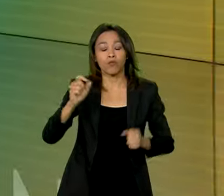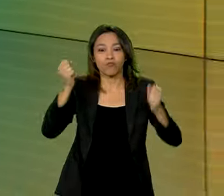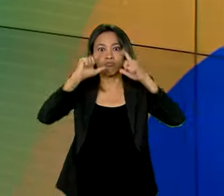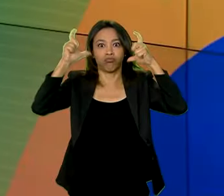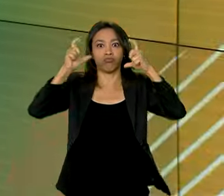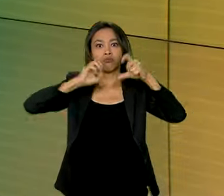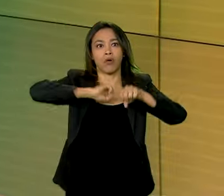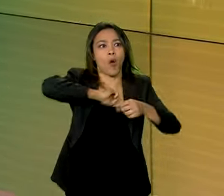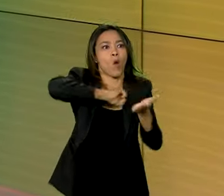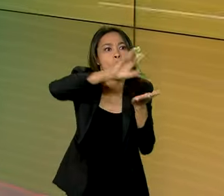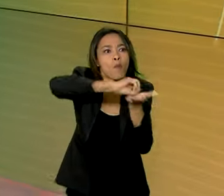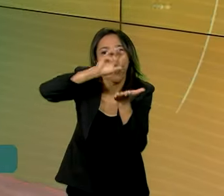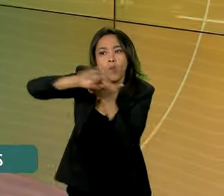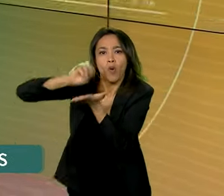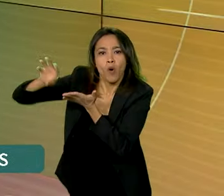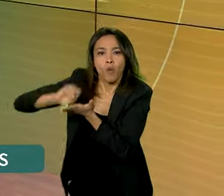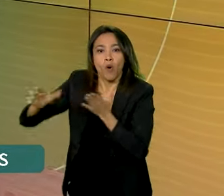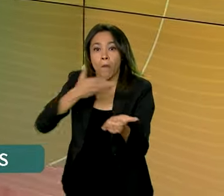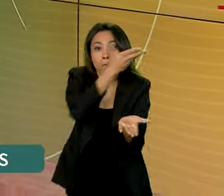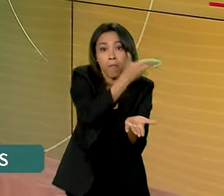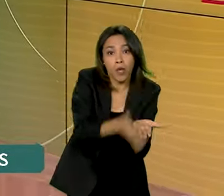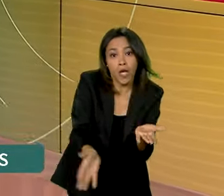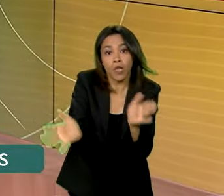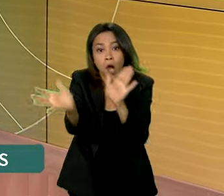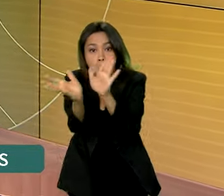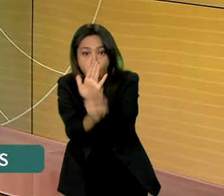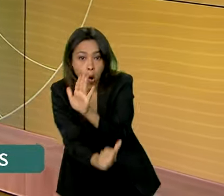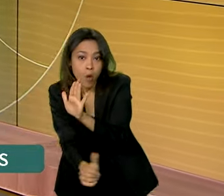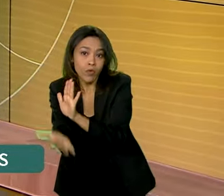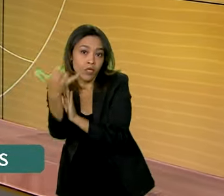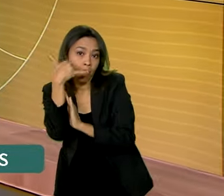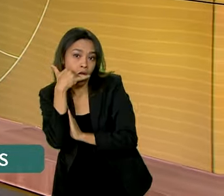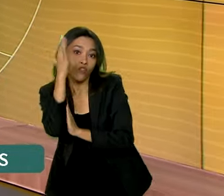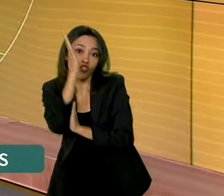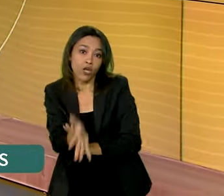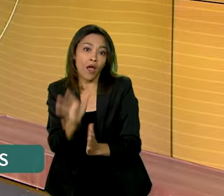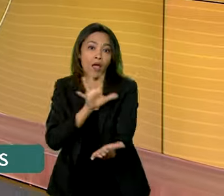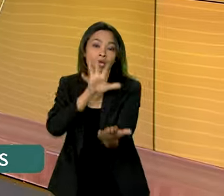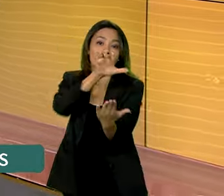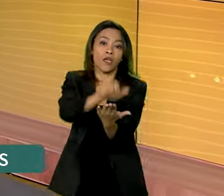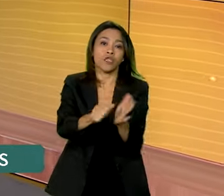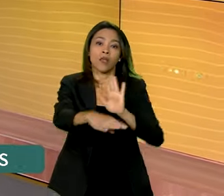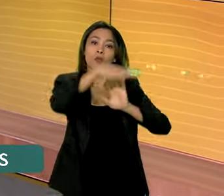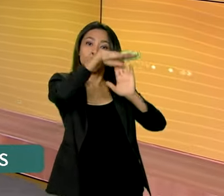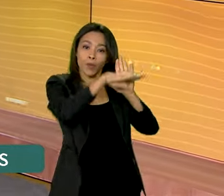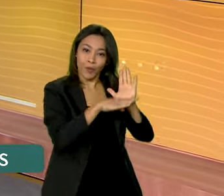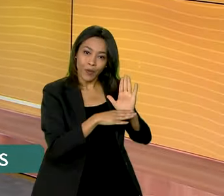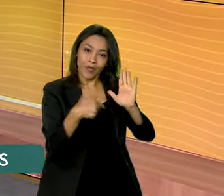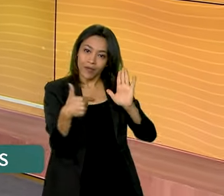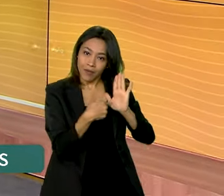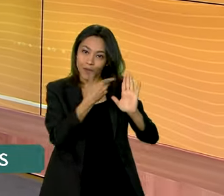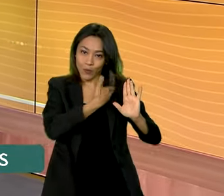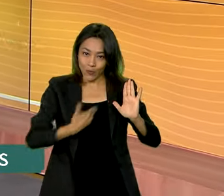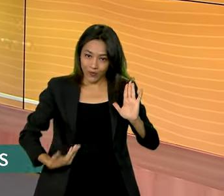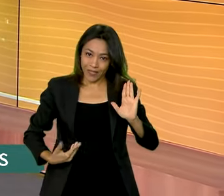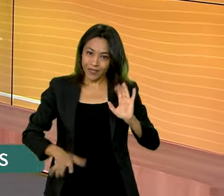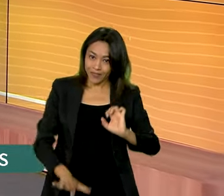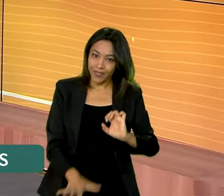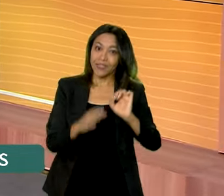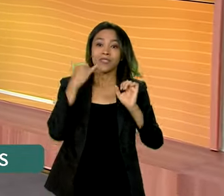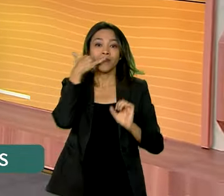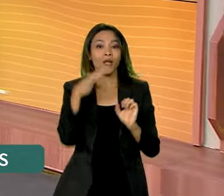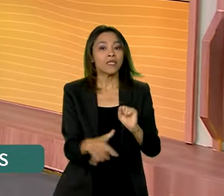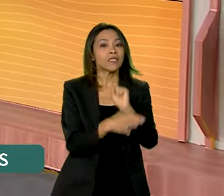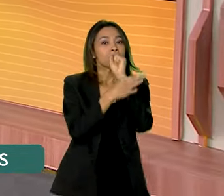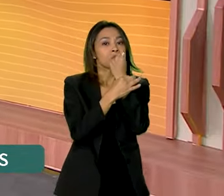por perda, roubo ou furto de aparelhos já foram registrados pelo programa Celular Seguro, criado no final do